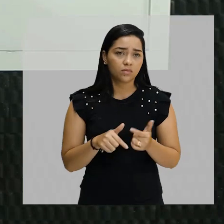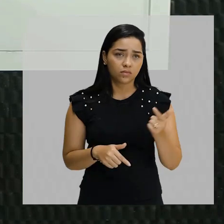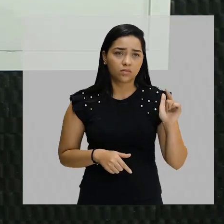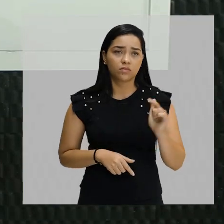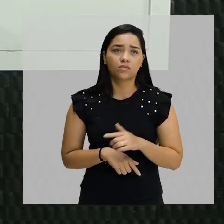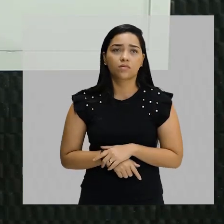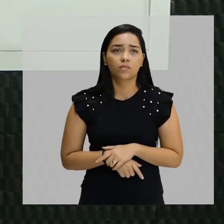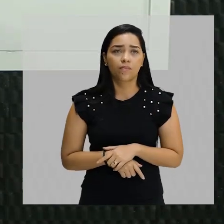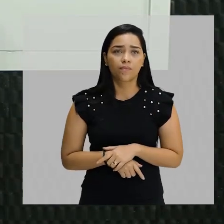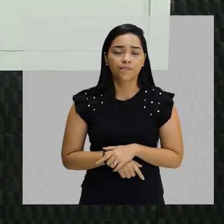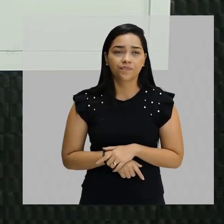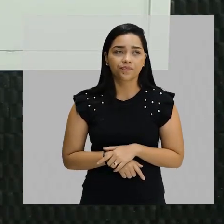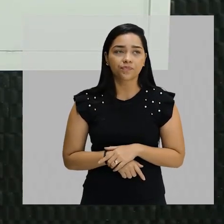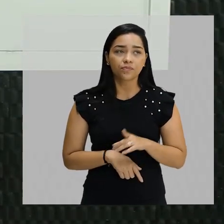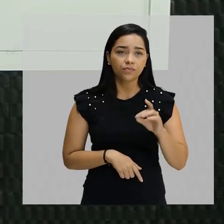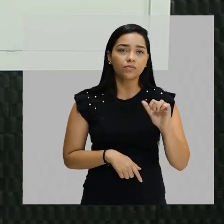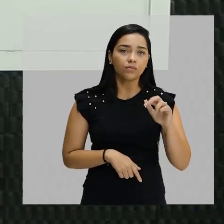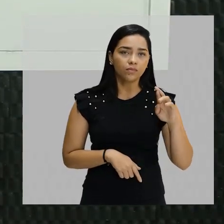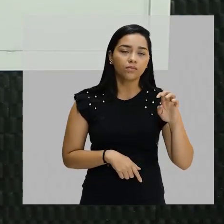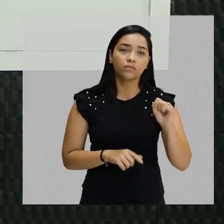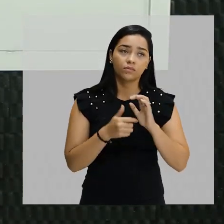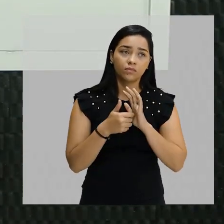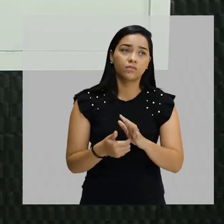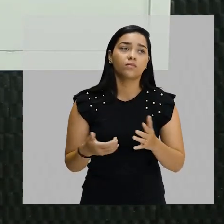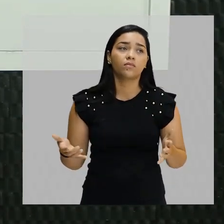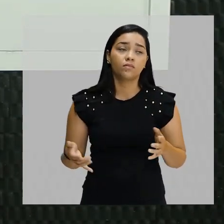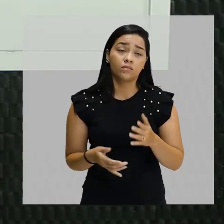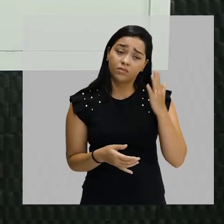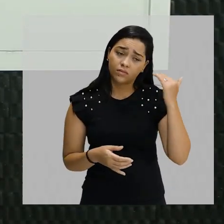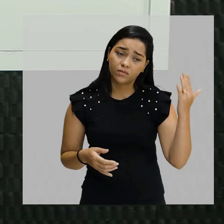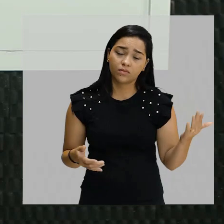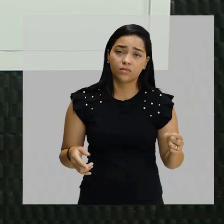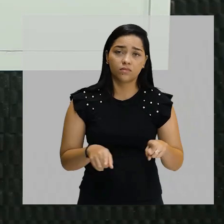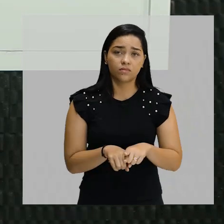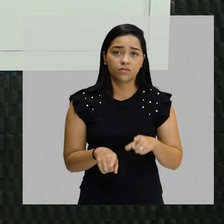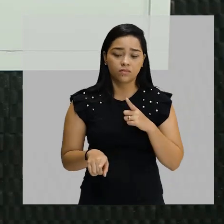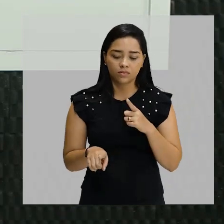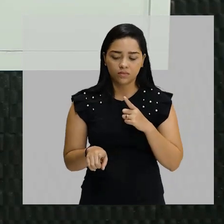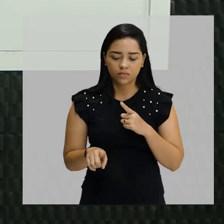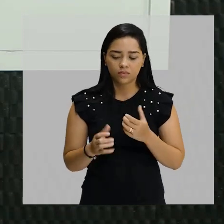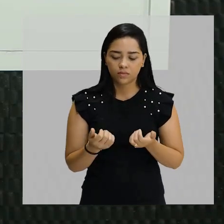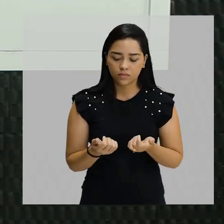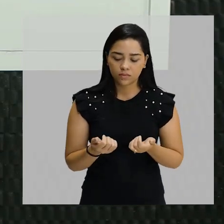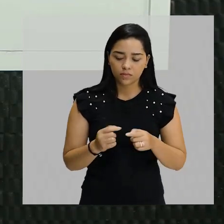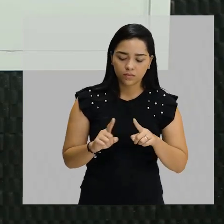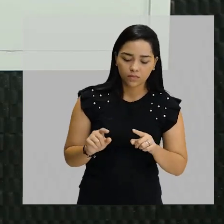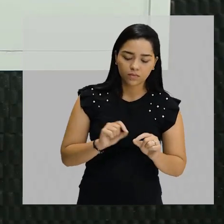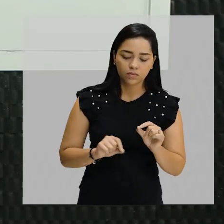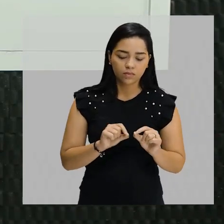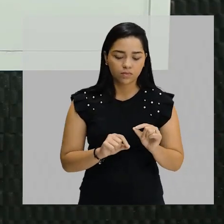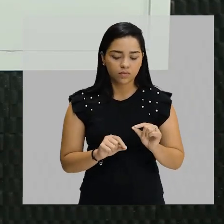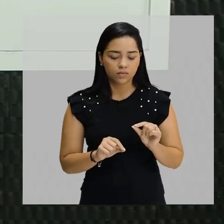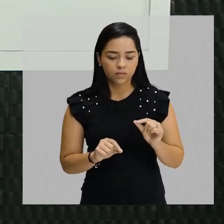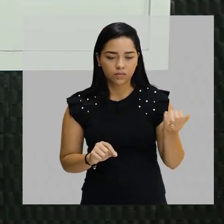outros autores tá descarte realmente é o que mais aparece quer dizer o mais famoso né O que faz mais sucesso vamos dizer assim é o carro